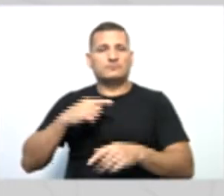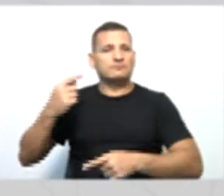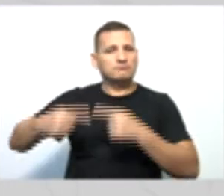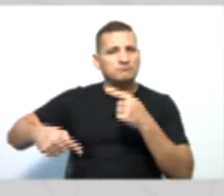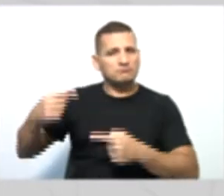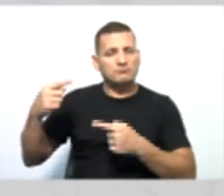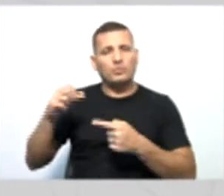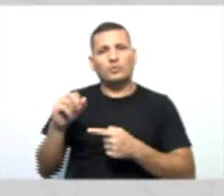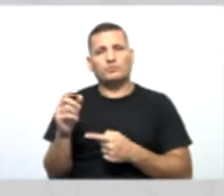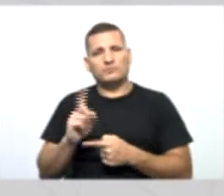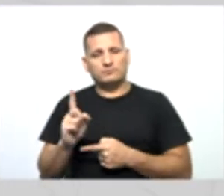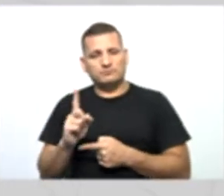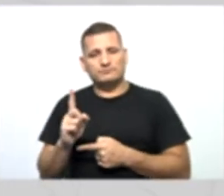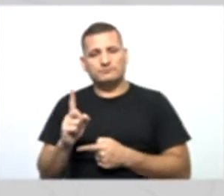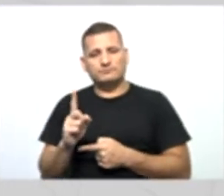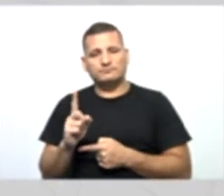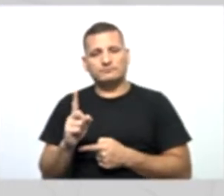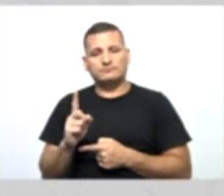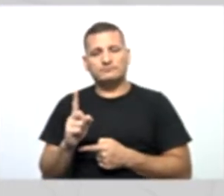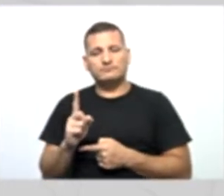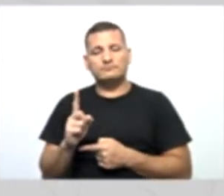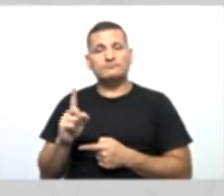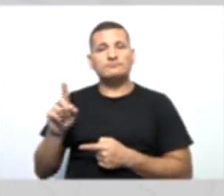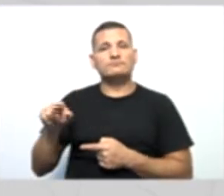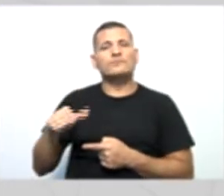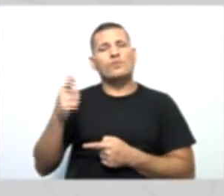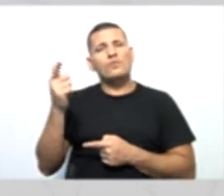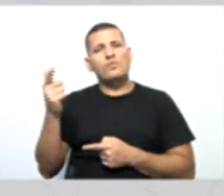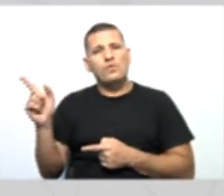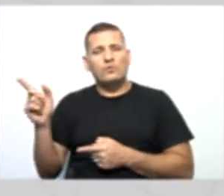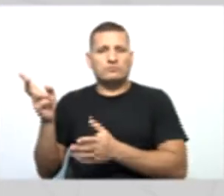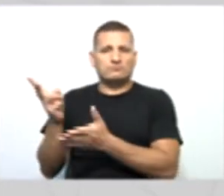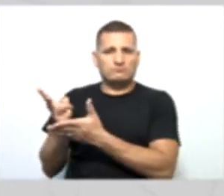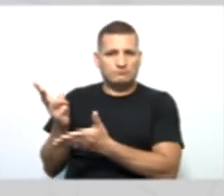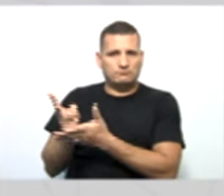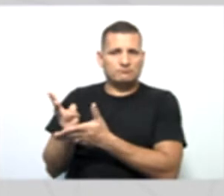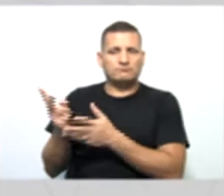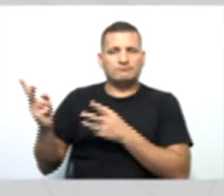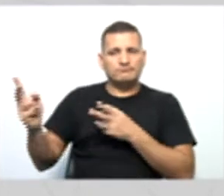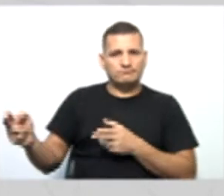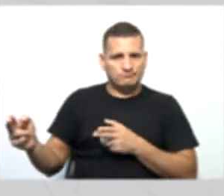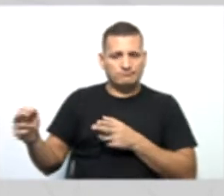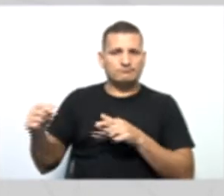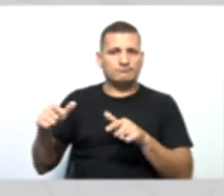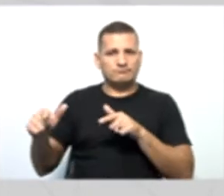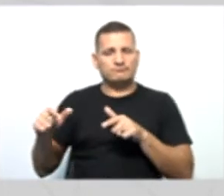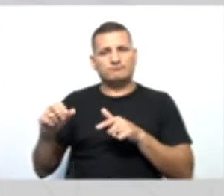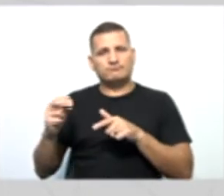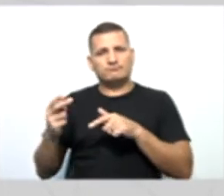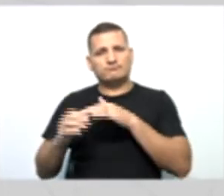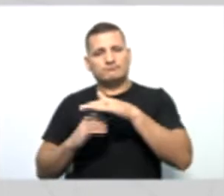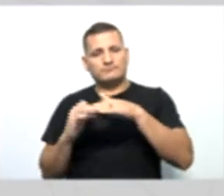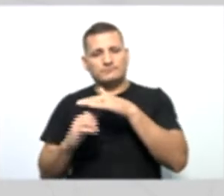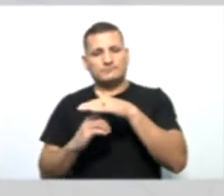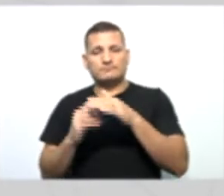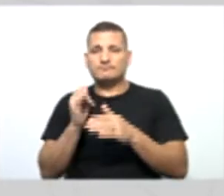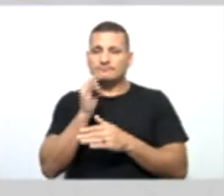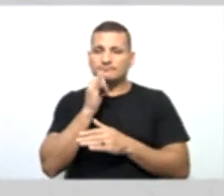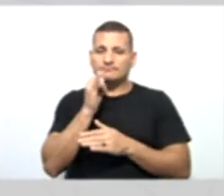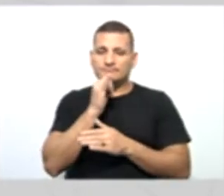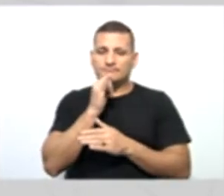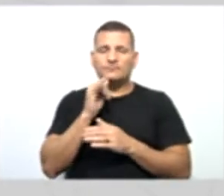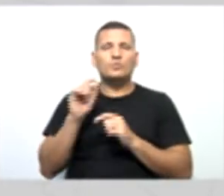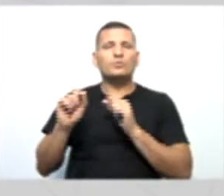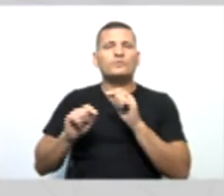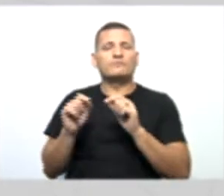ou não sobre o outro que atua no mesmo mercado ou setor de negócios. Por exemplo, o que pode